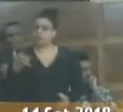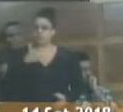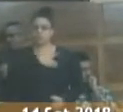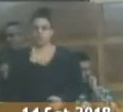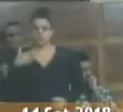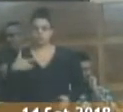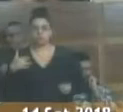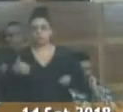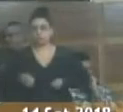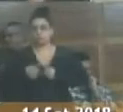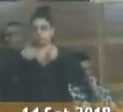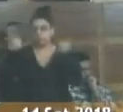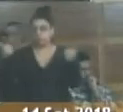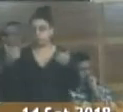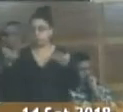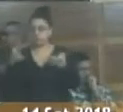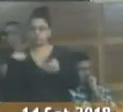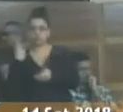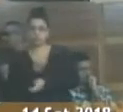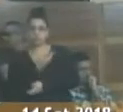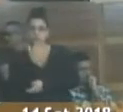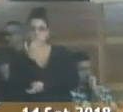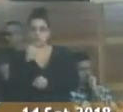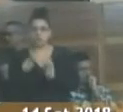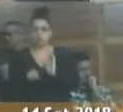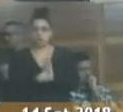melhor, ter nosso alimento